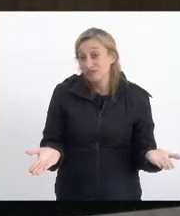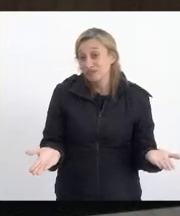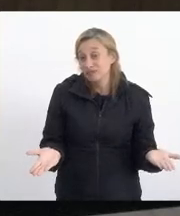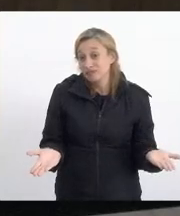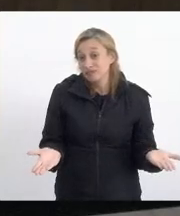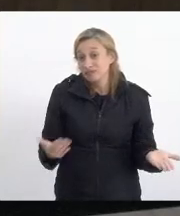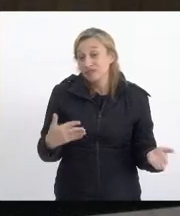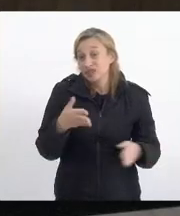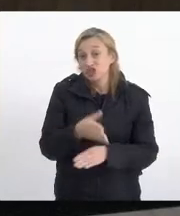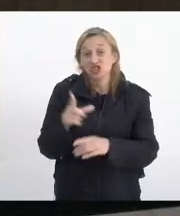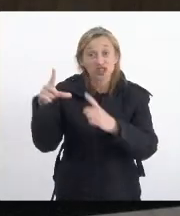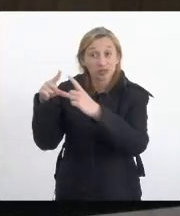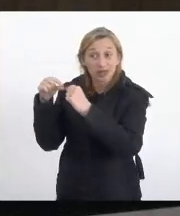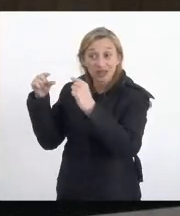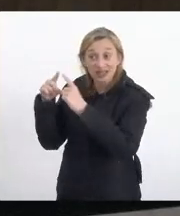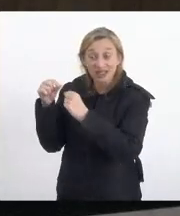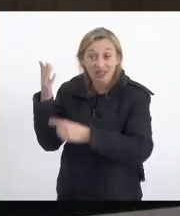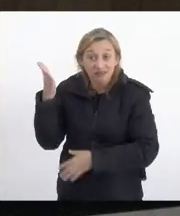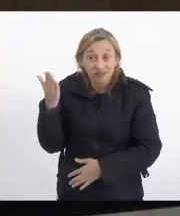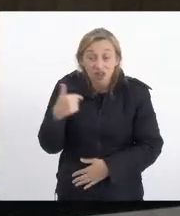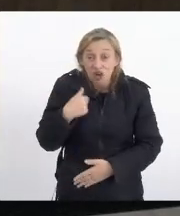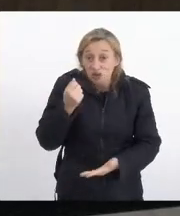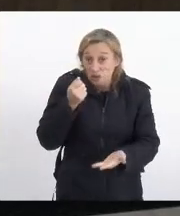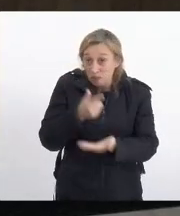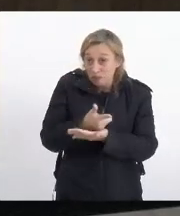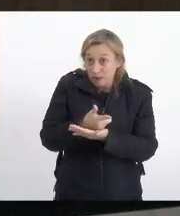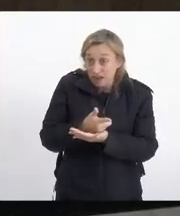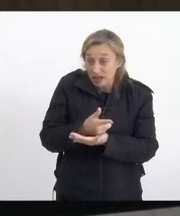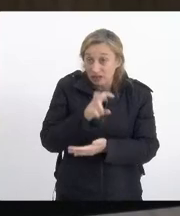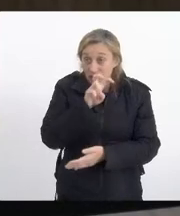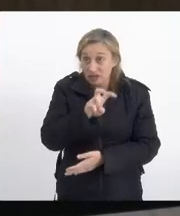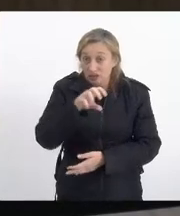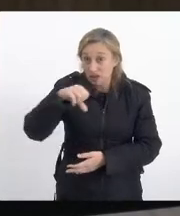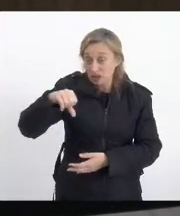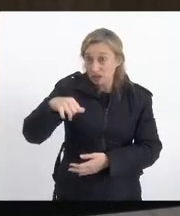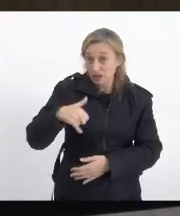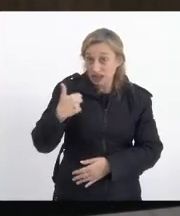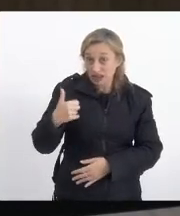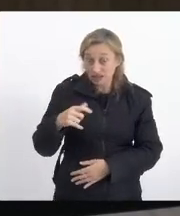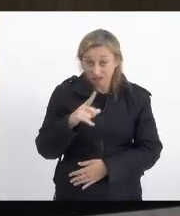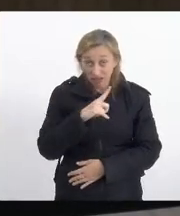E que chegue a Brasília, que hoje eu pago, com 59 anos,